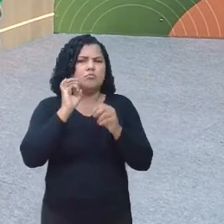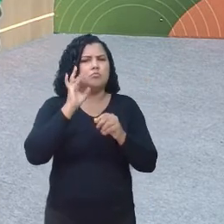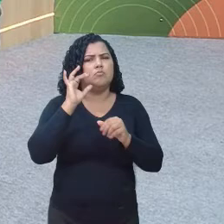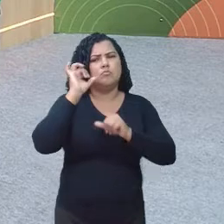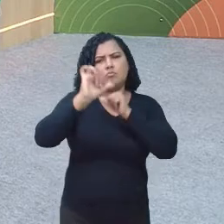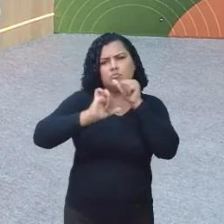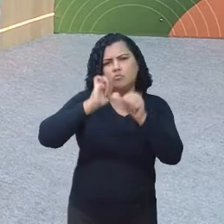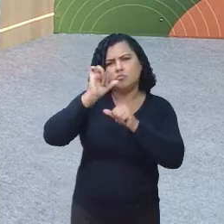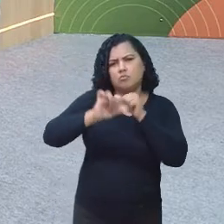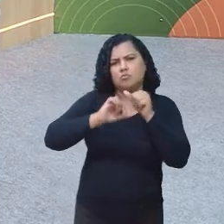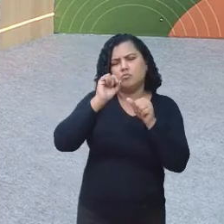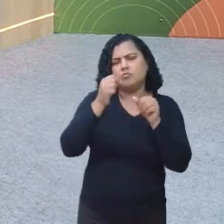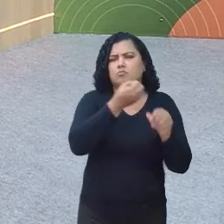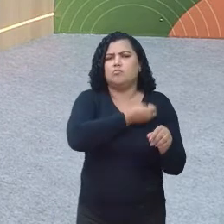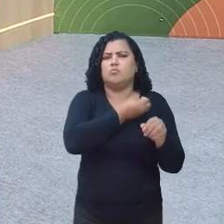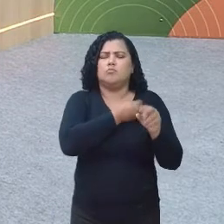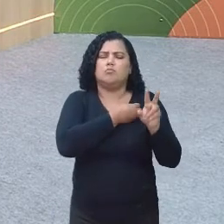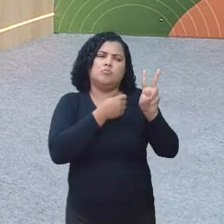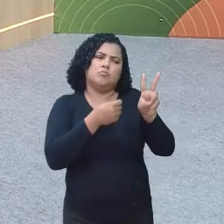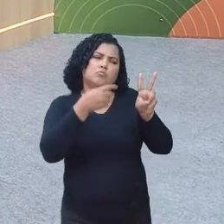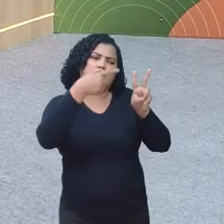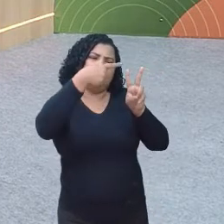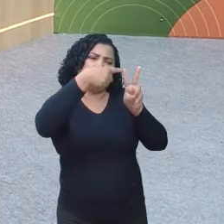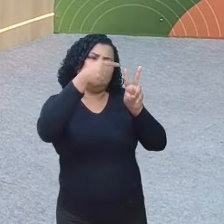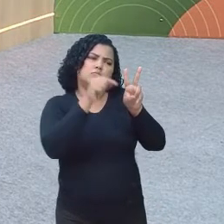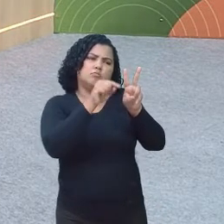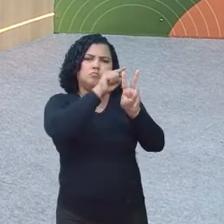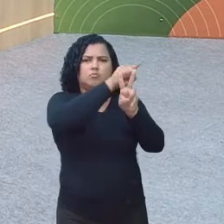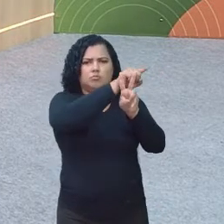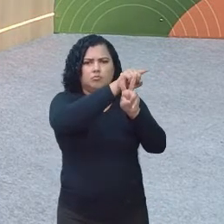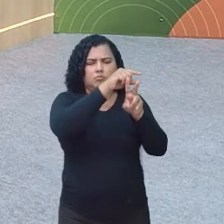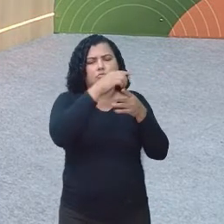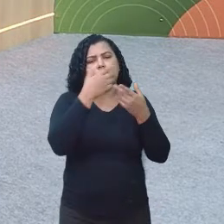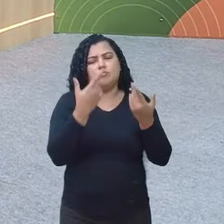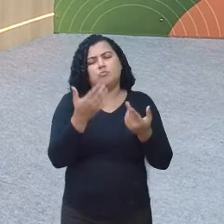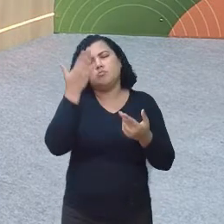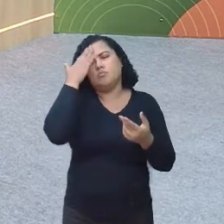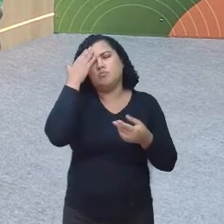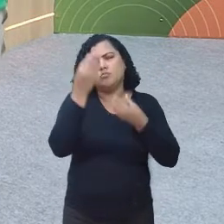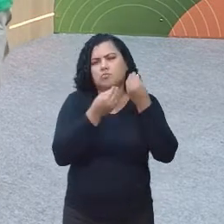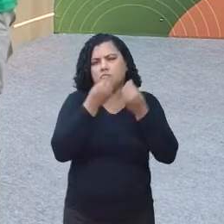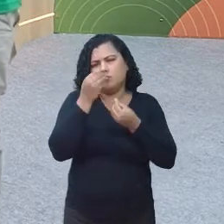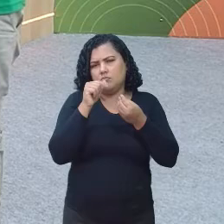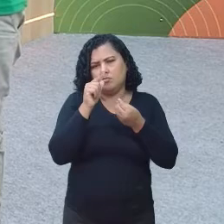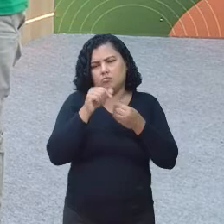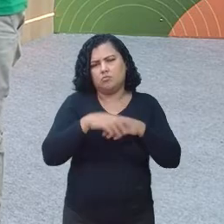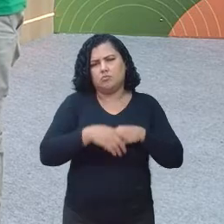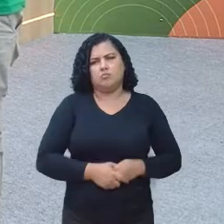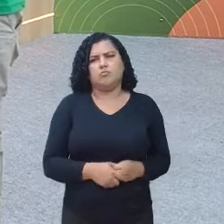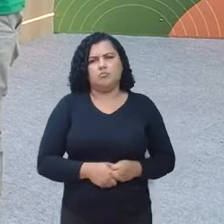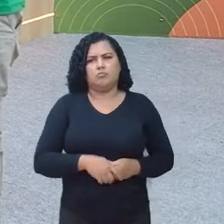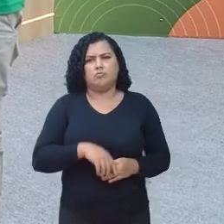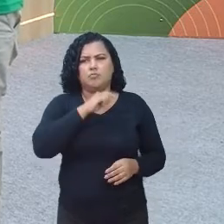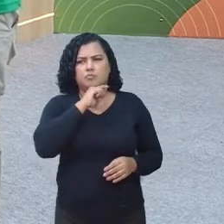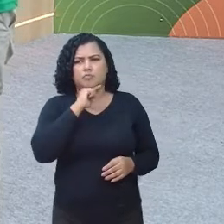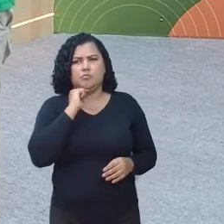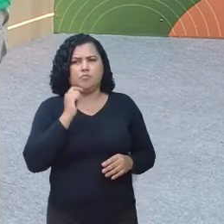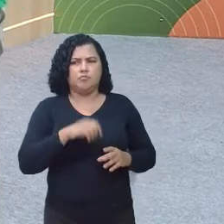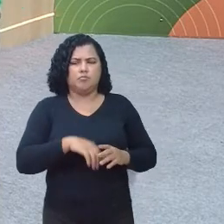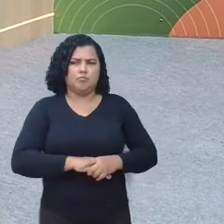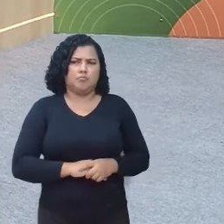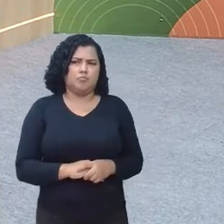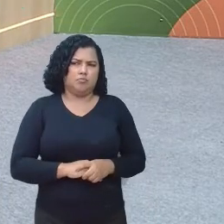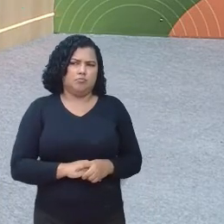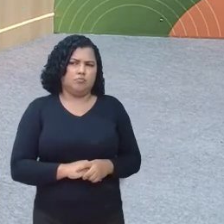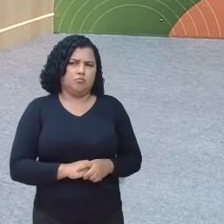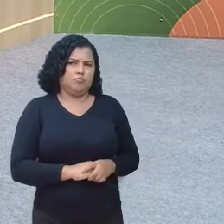é compreender como é que uma potenciação vira uma radiciação e uma radiciação vira uma potenciação, tá certo? Antes